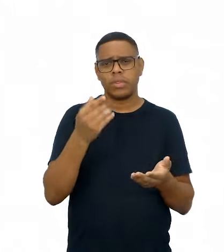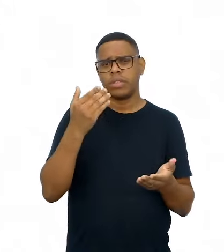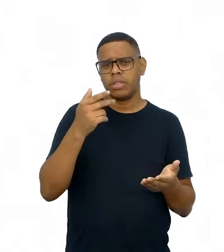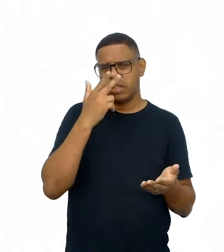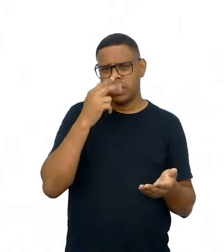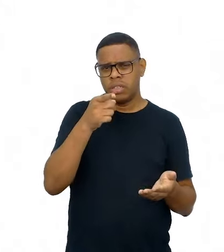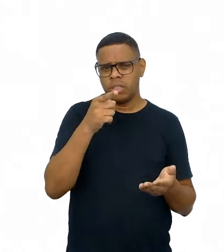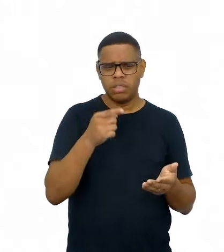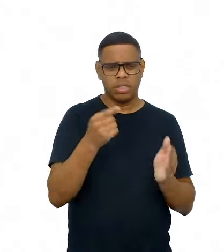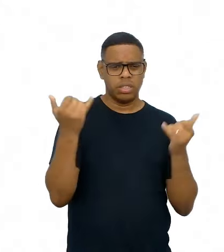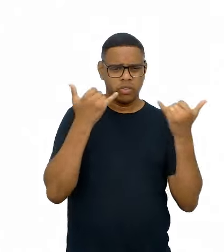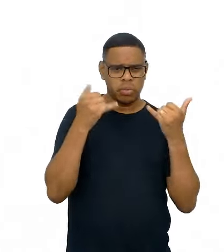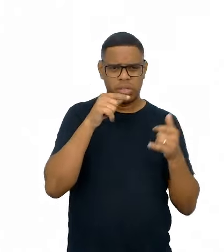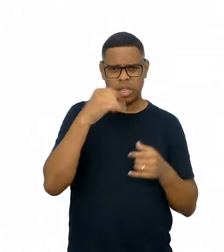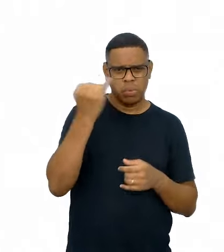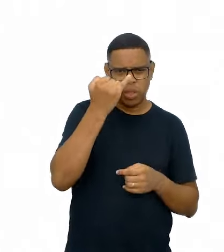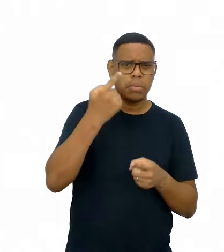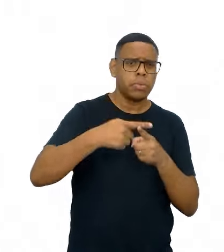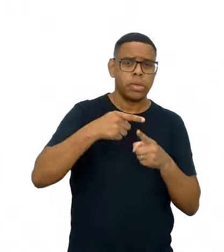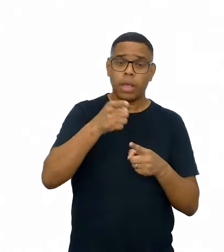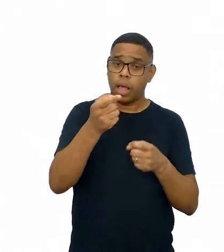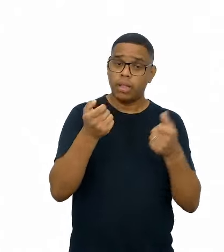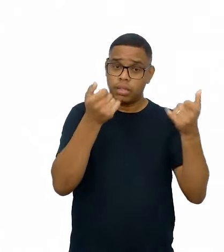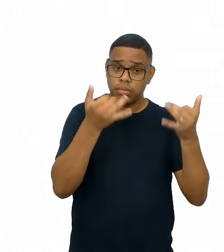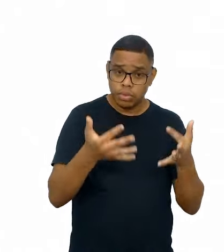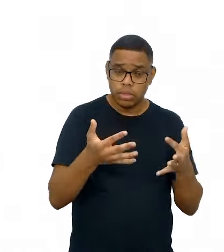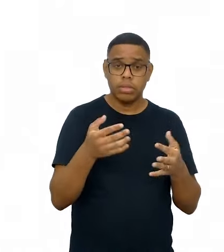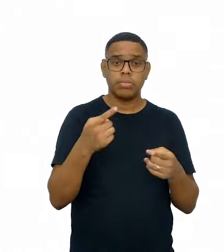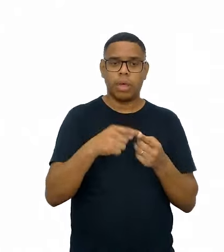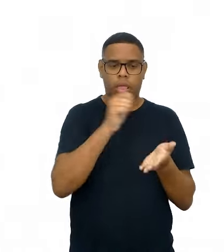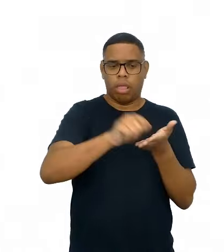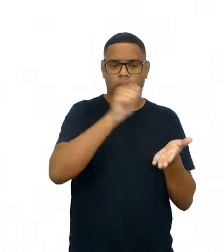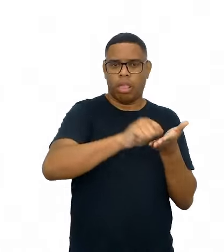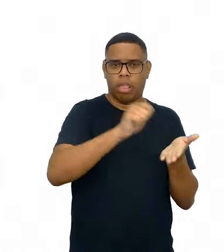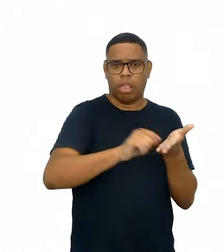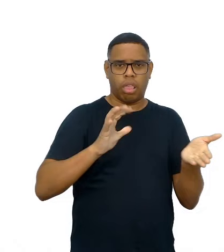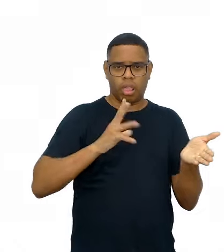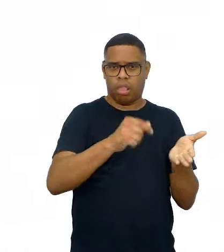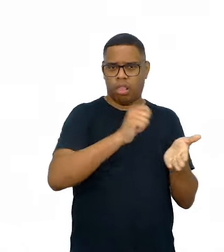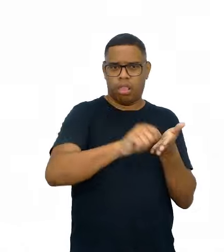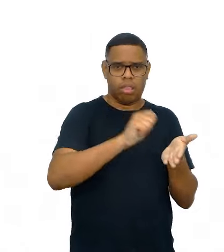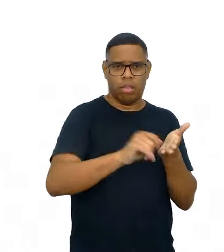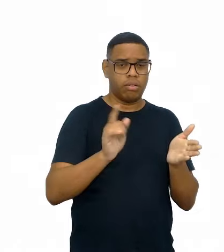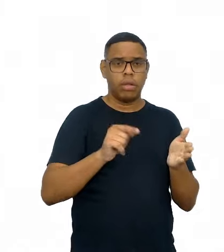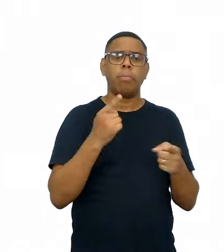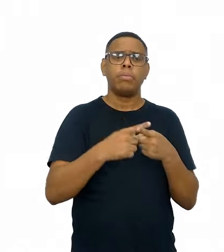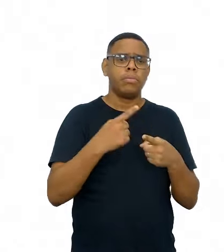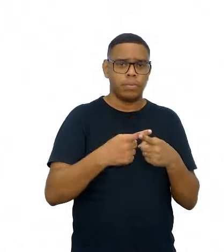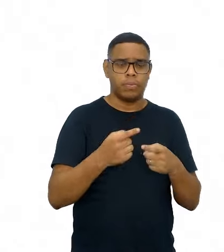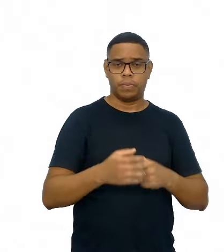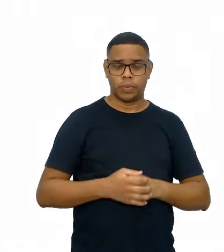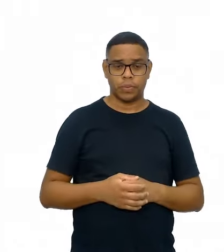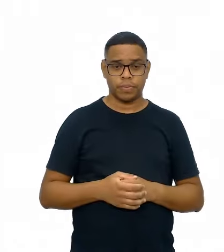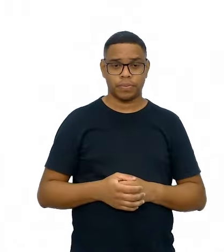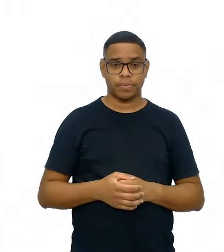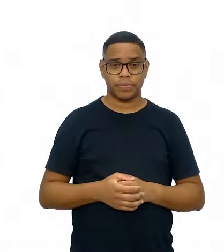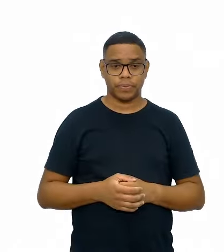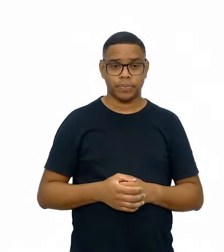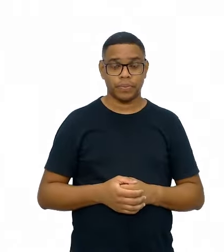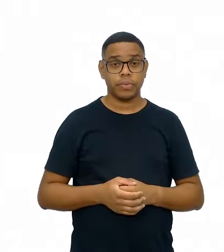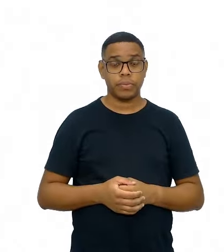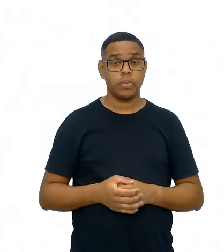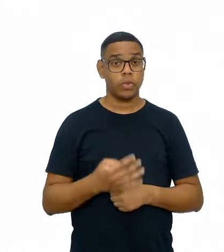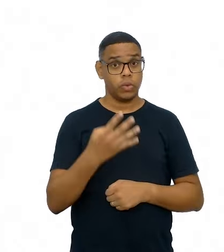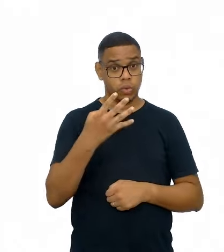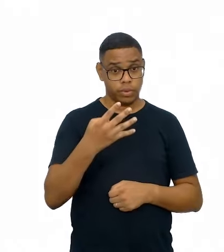frente. Para a atividade 4, sugiro que vocês circulem pela sala, observando como os estudantes